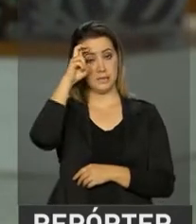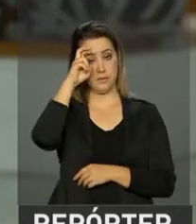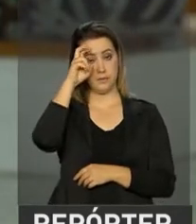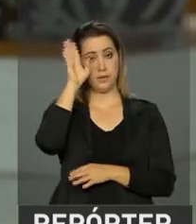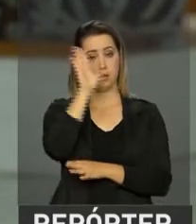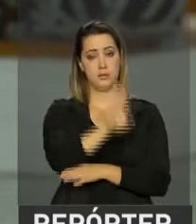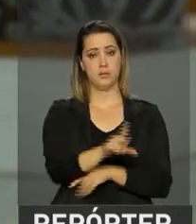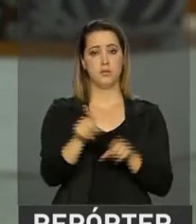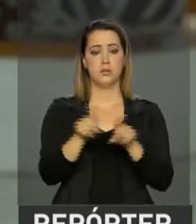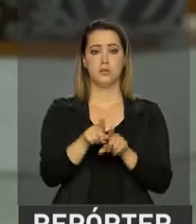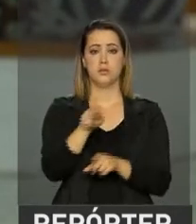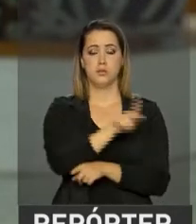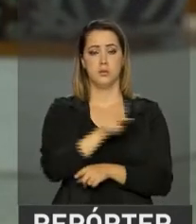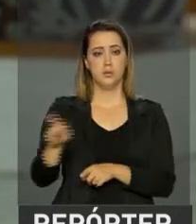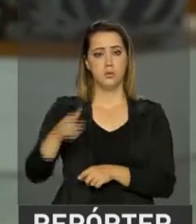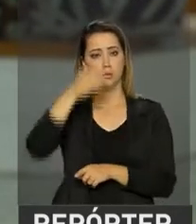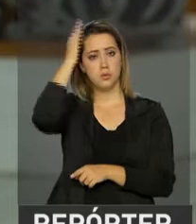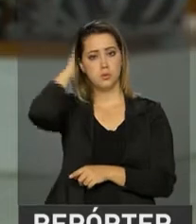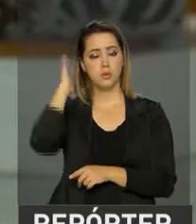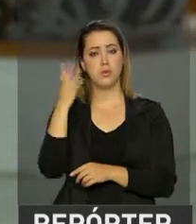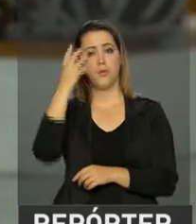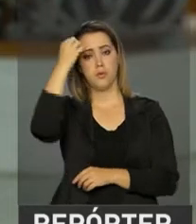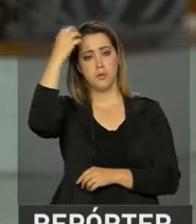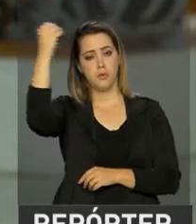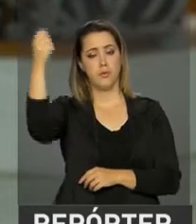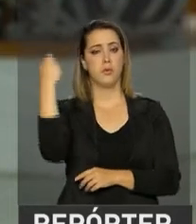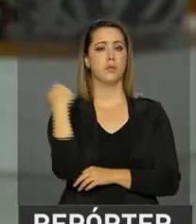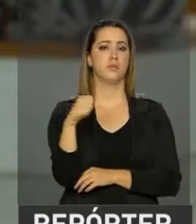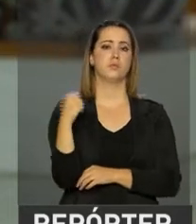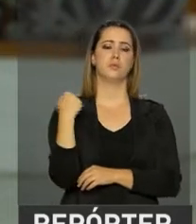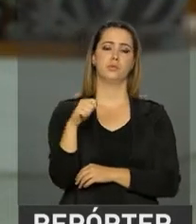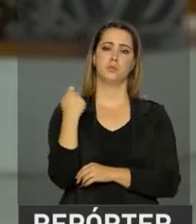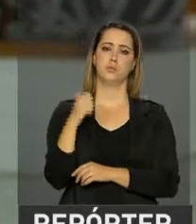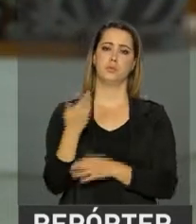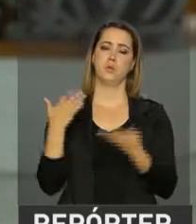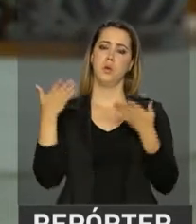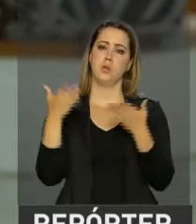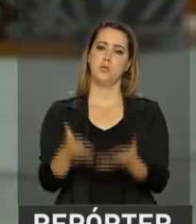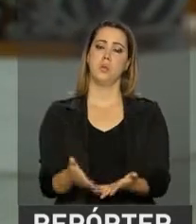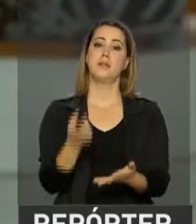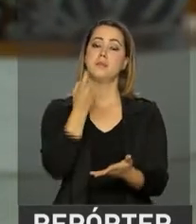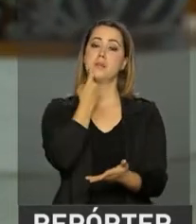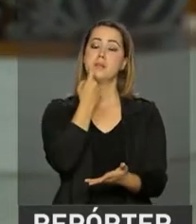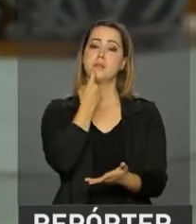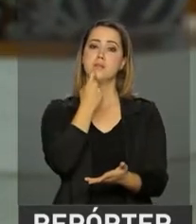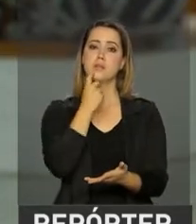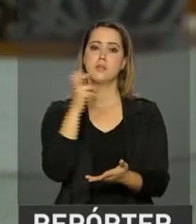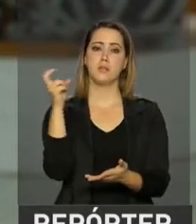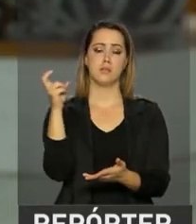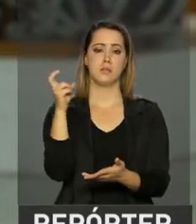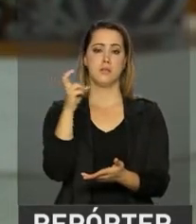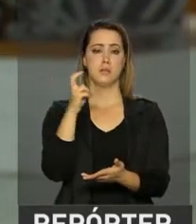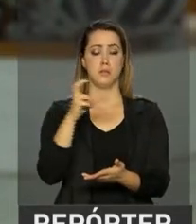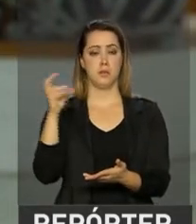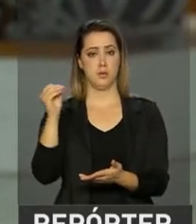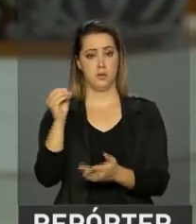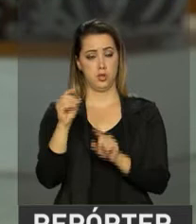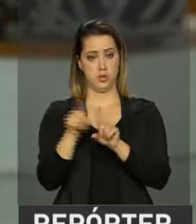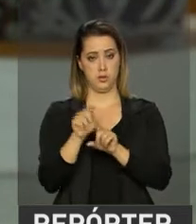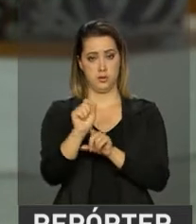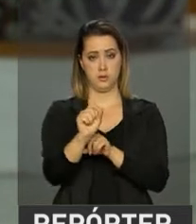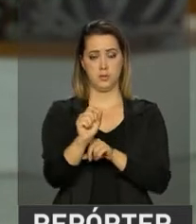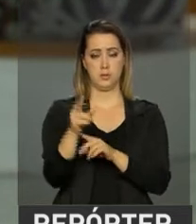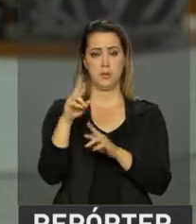michel temer embarca para mendonça na argentina onde participa na sexta da 50ª reunião de cúpula